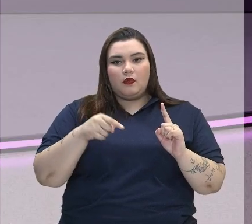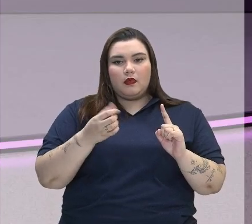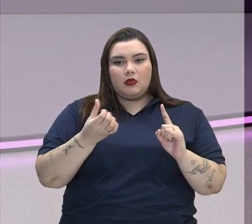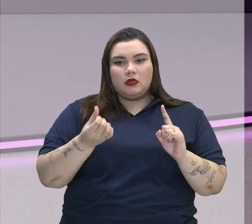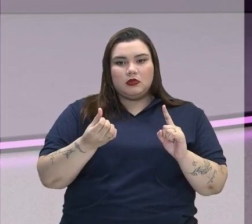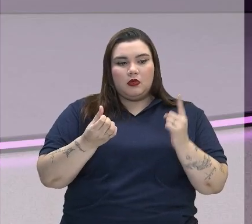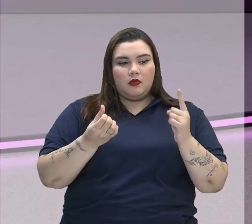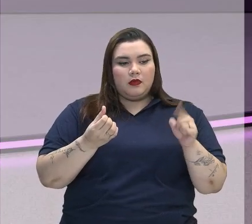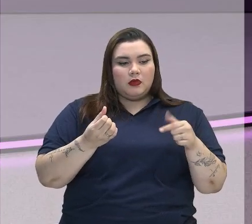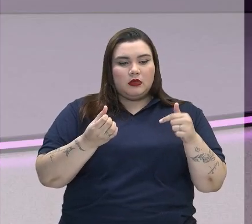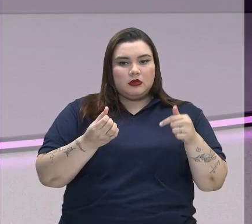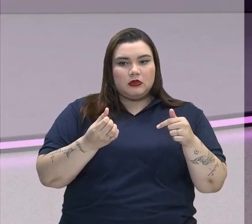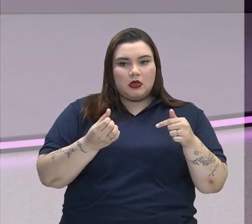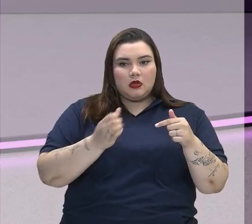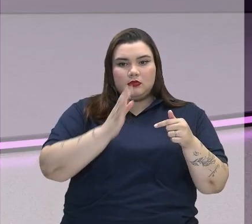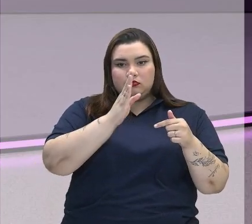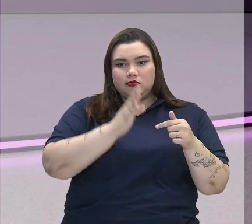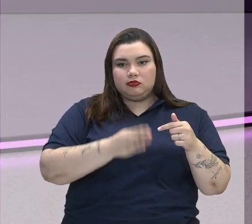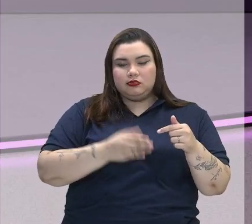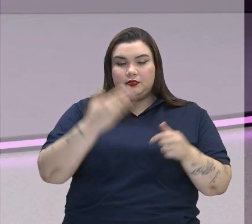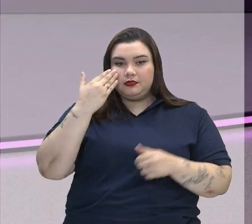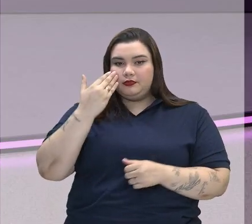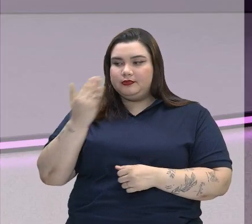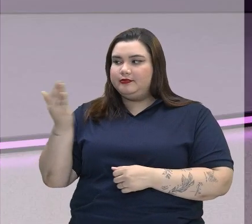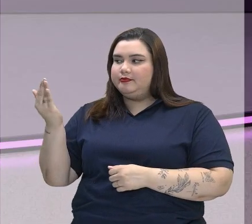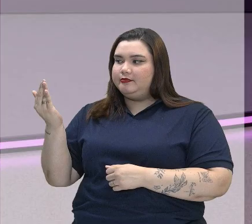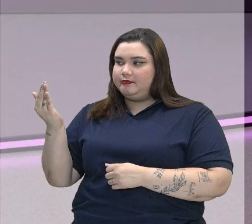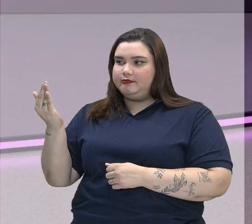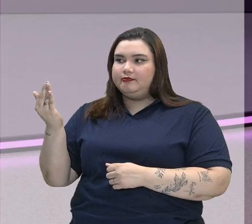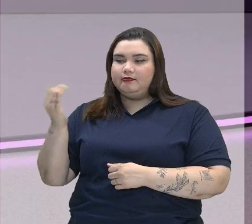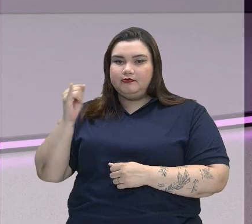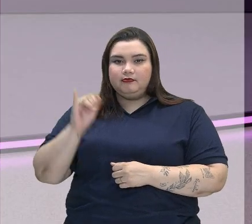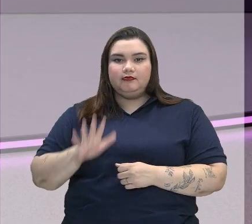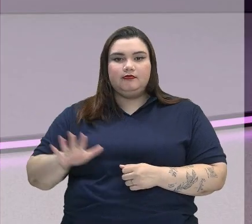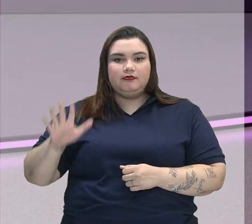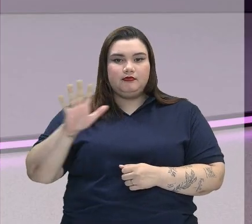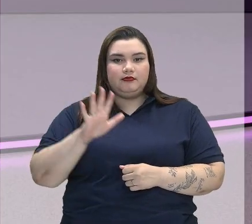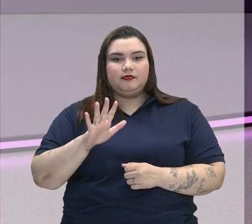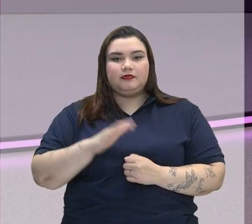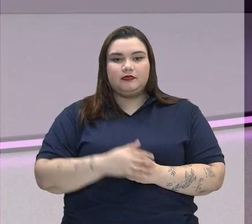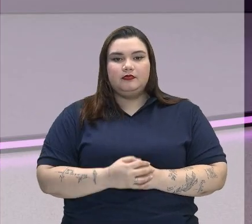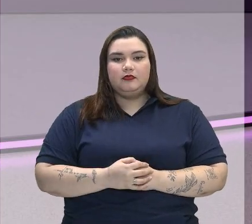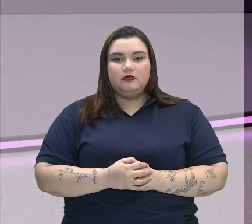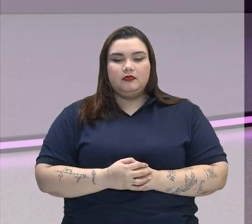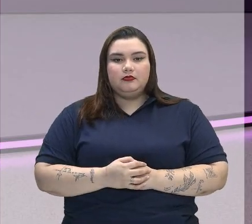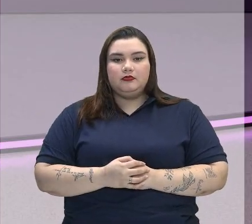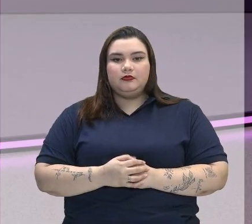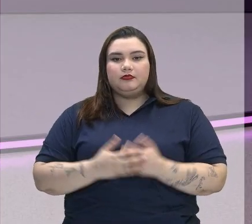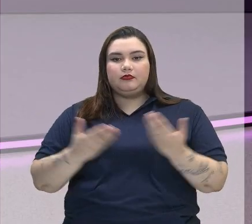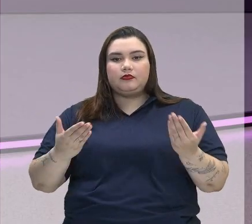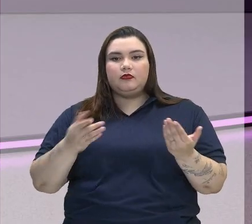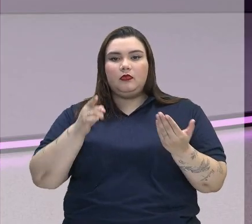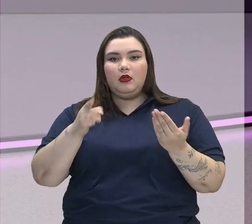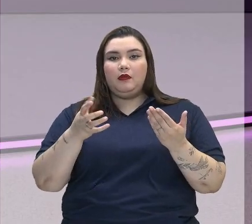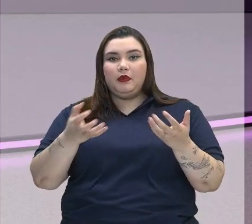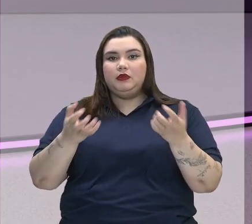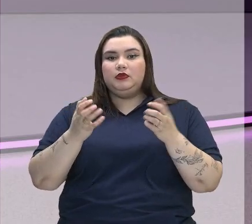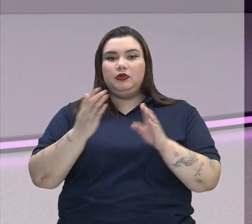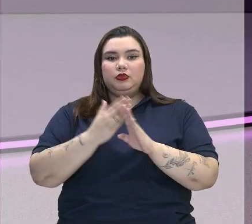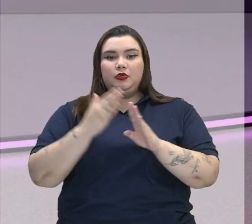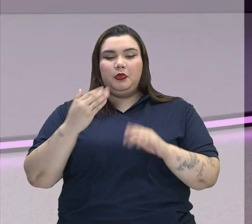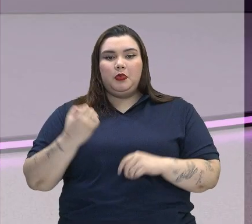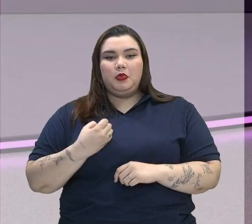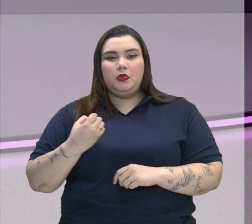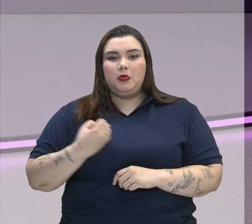com 1,7, como vocês podem observar aqui na imagem, então, a localização dele. Então, quando você quer localizar um número